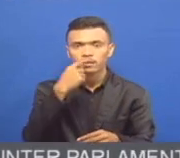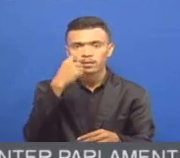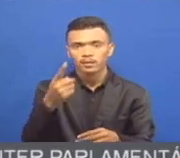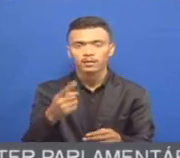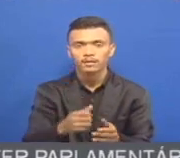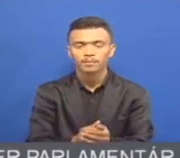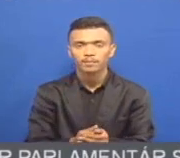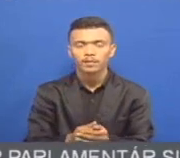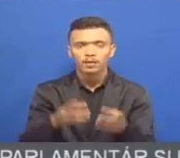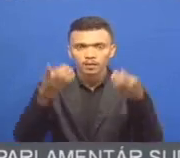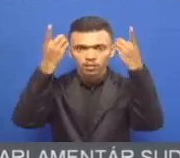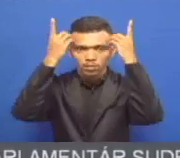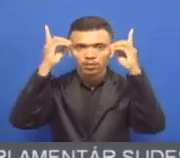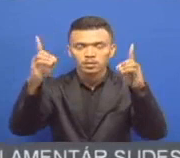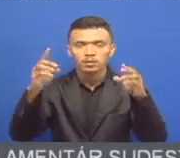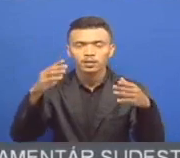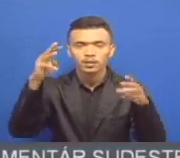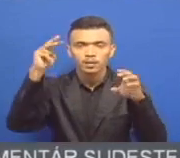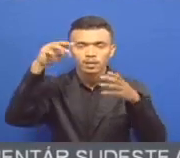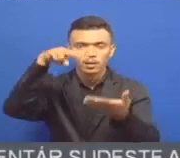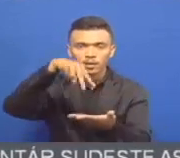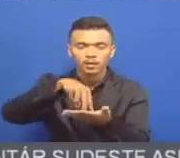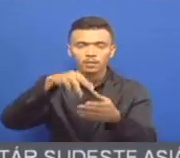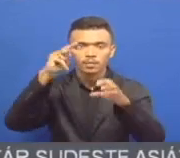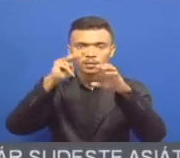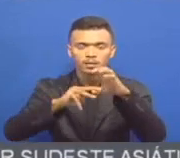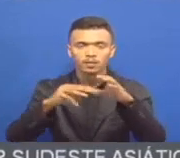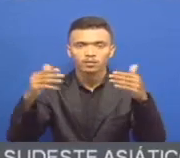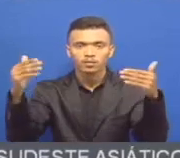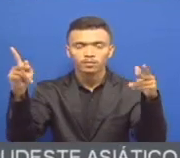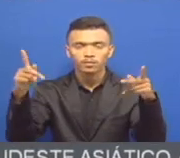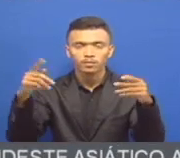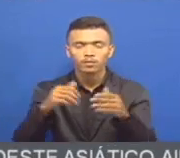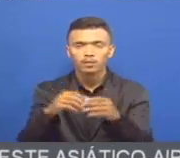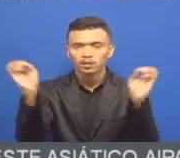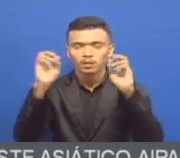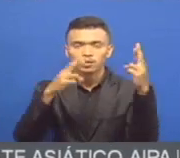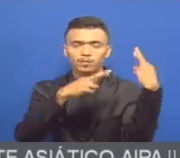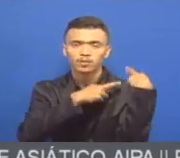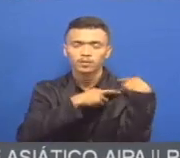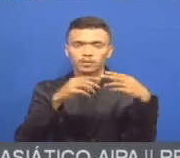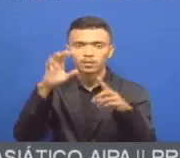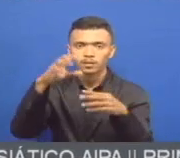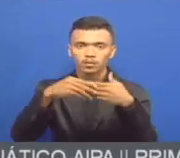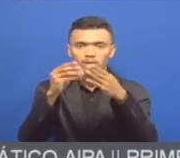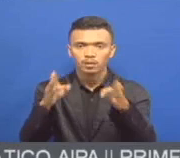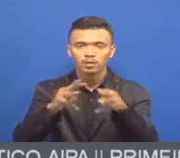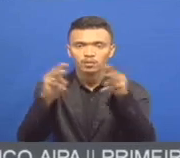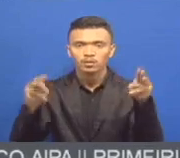katak, autodecide hari mercado ao posto integrado e a Fatumeia. La os competência autoridade municipal, mas